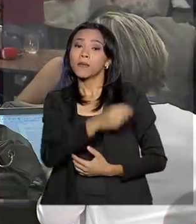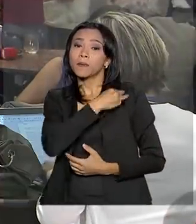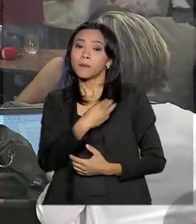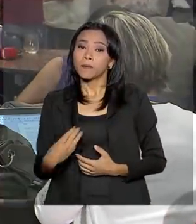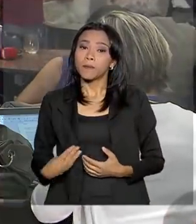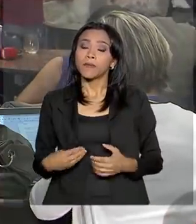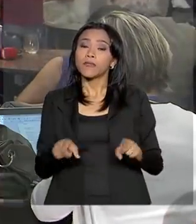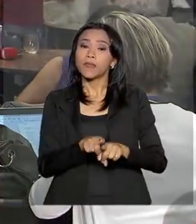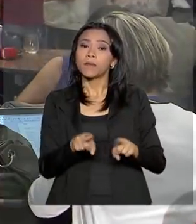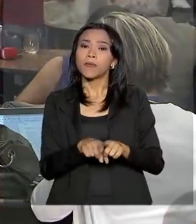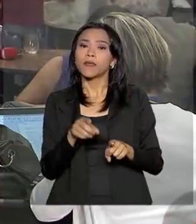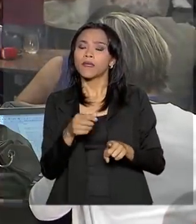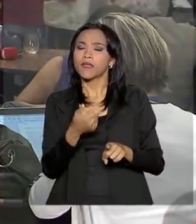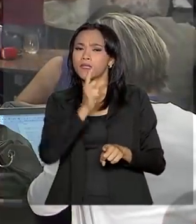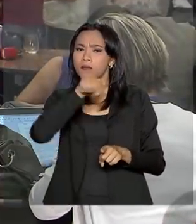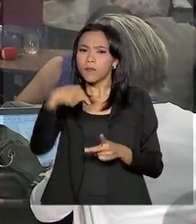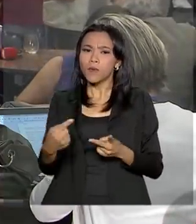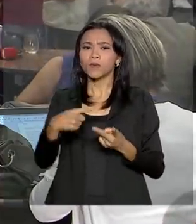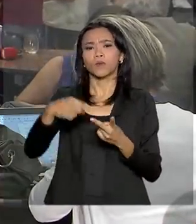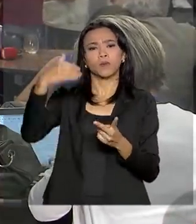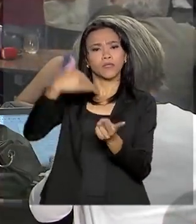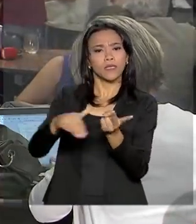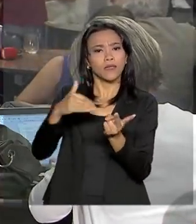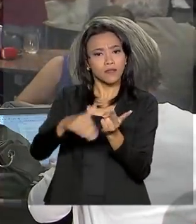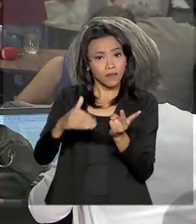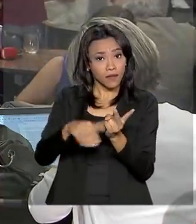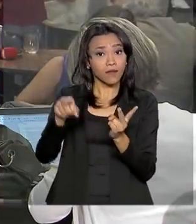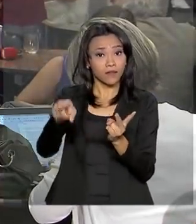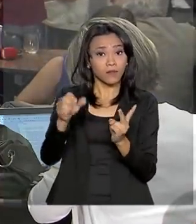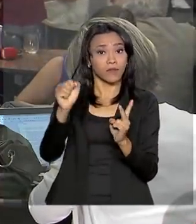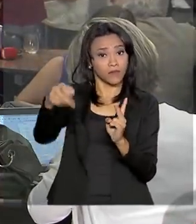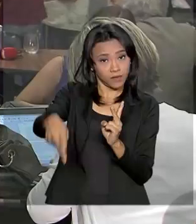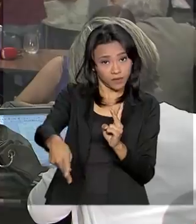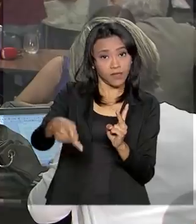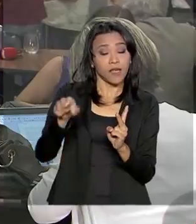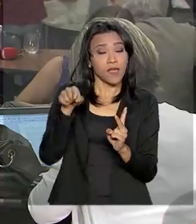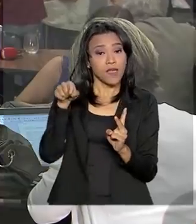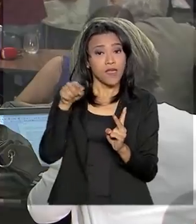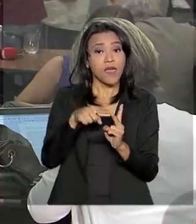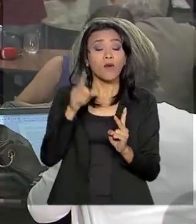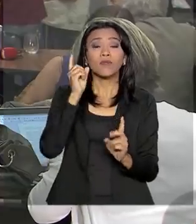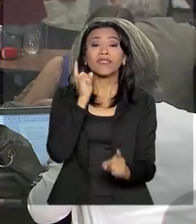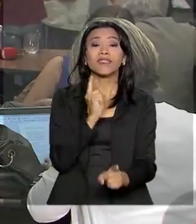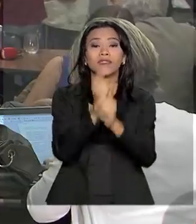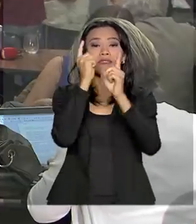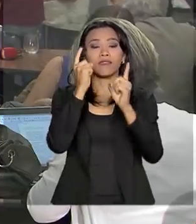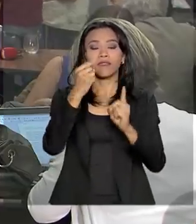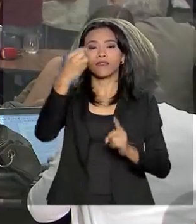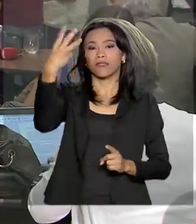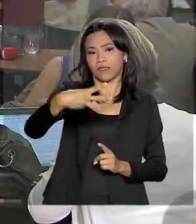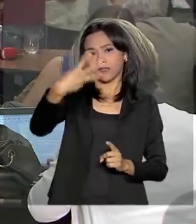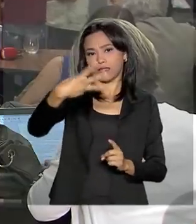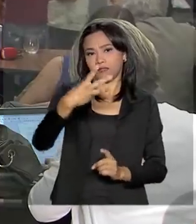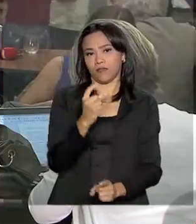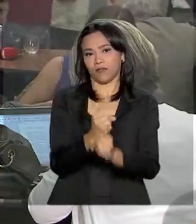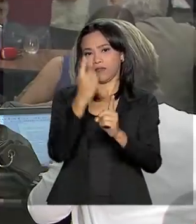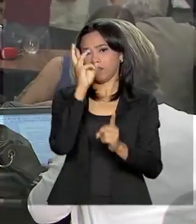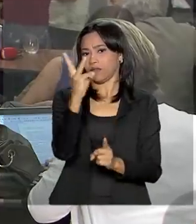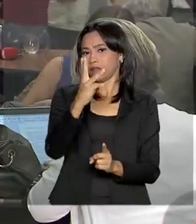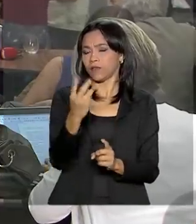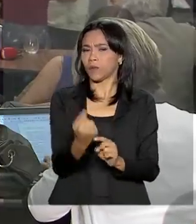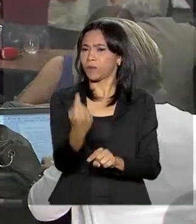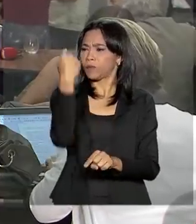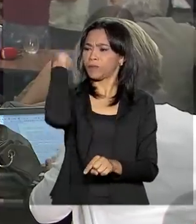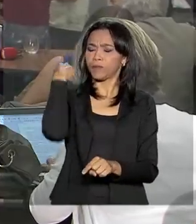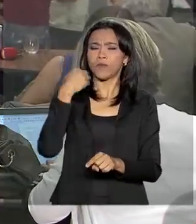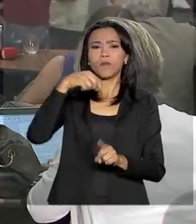o secretário especial de Previdência e Trabalho, Rogério Marinho. Esse é o terceiro encontro de governadores jogadores. O primeiro aconteceu